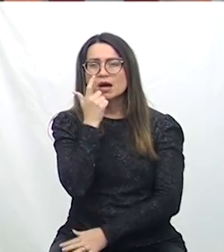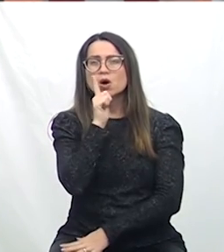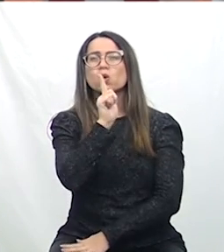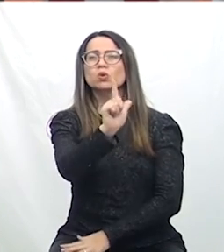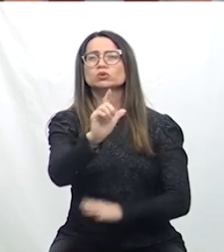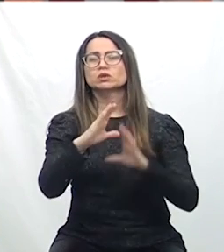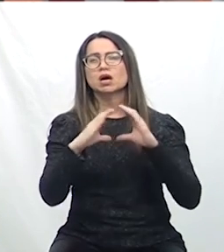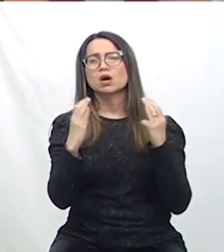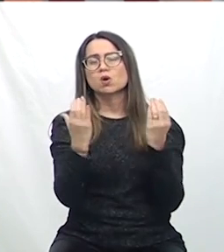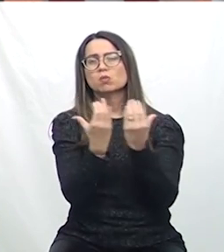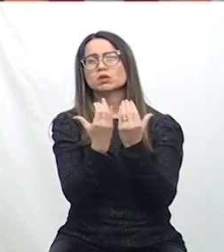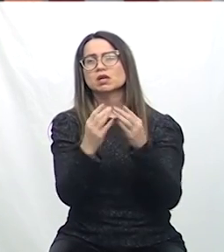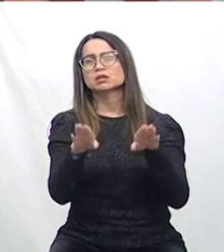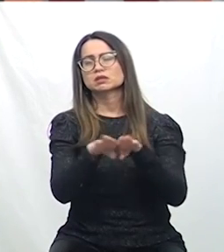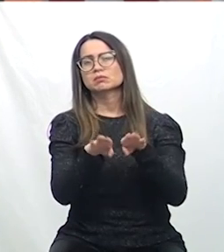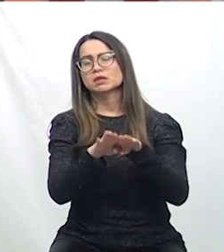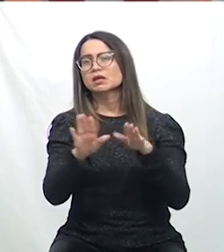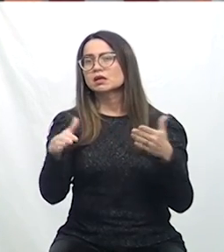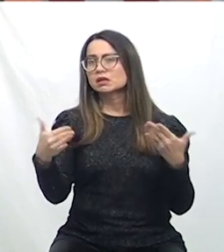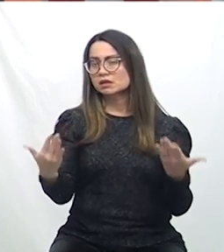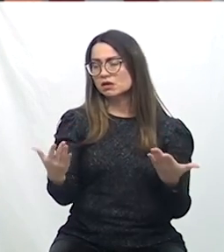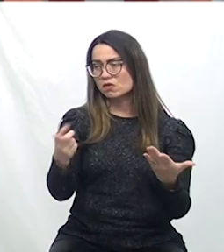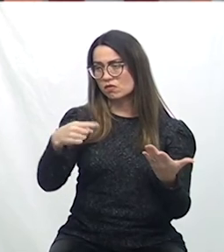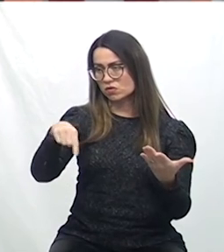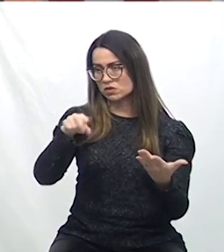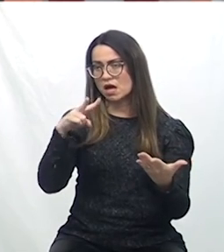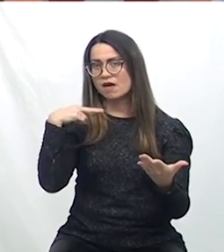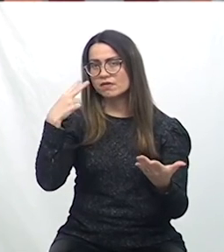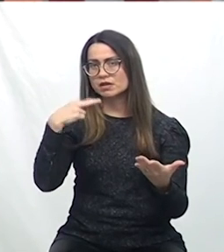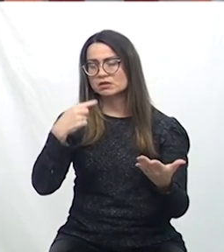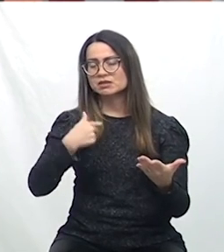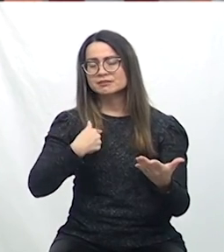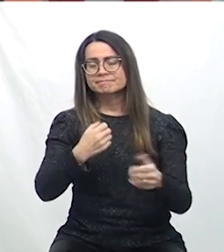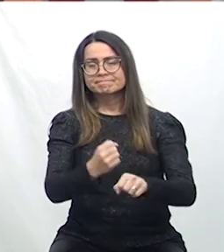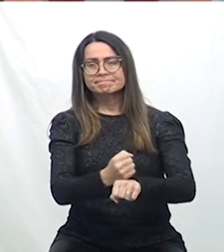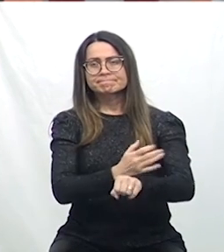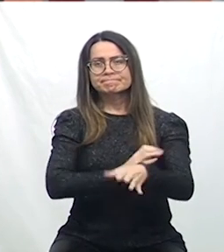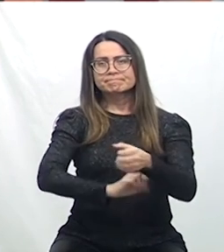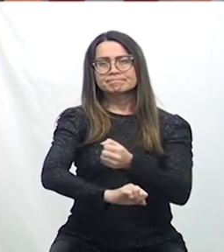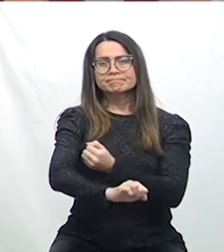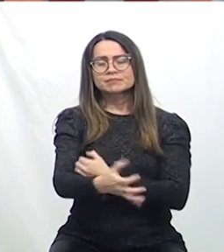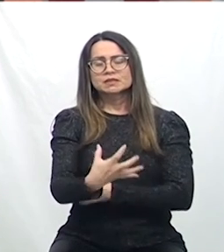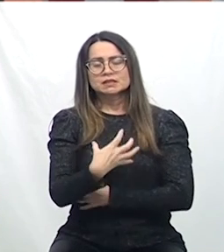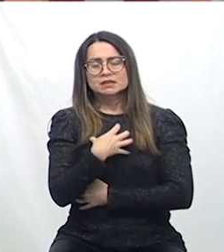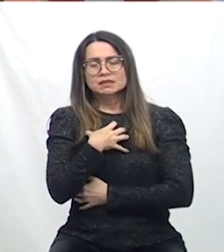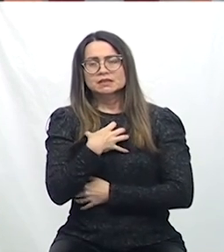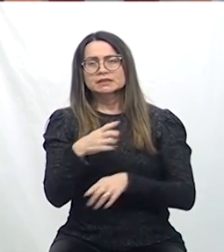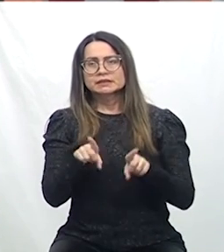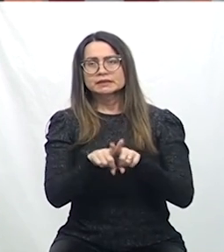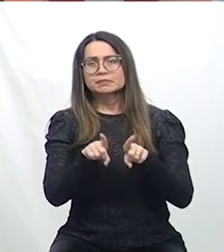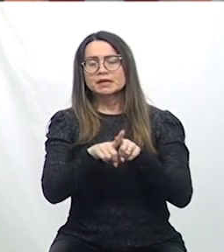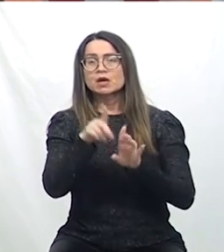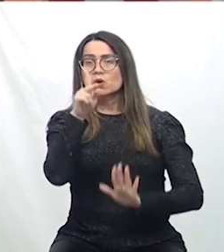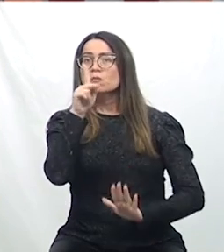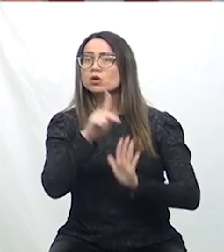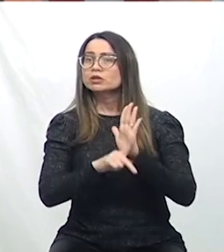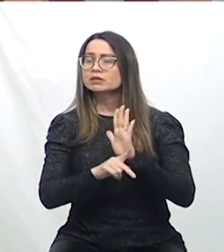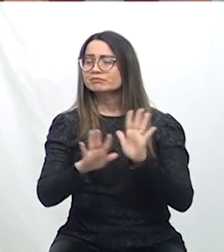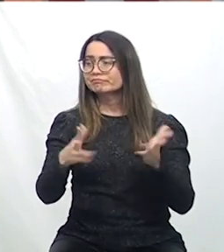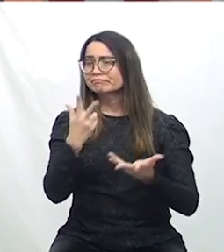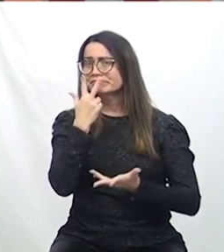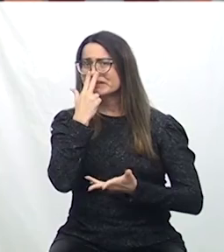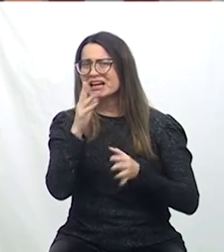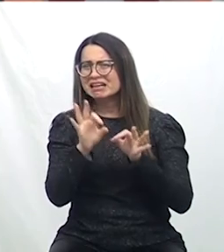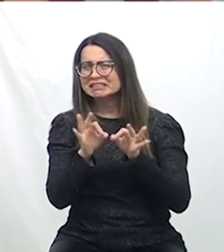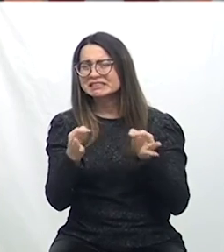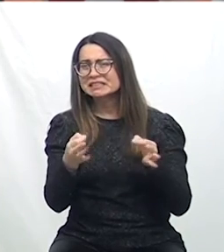comunidade. Então, senhores vereadores, eu até fico emocionado com esse projeto, que parece tão simples